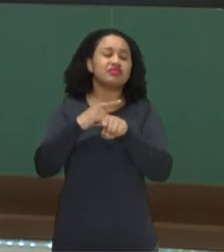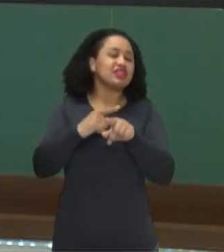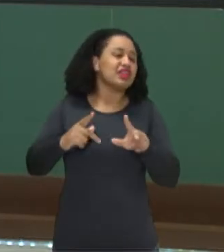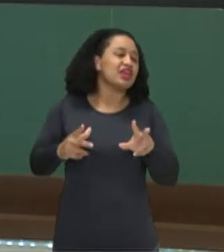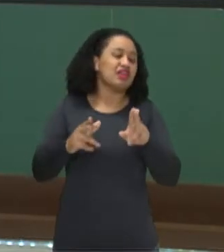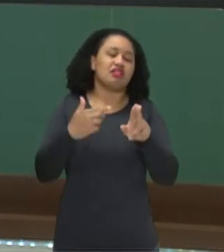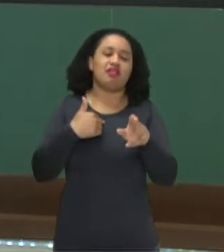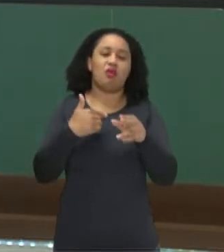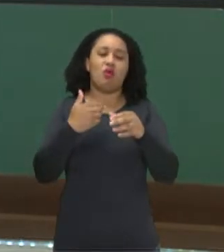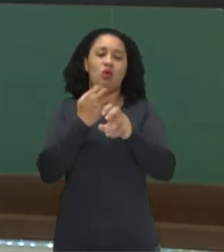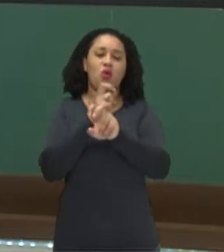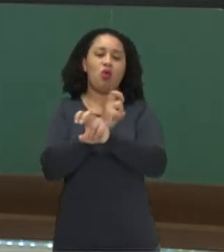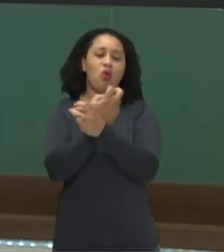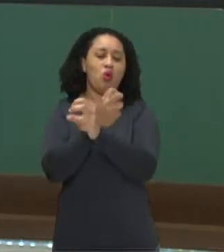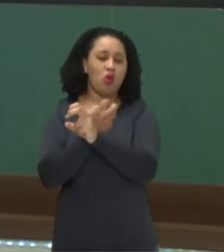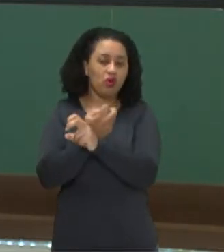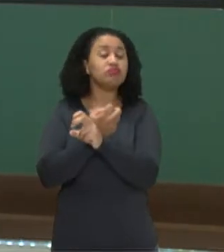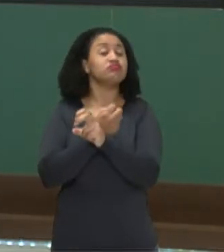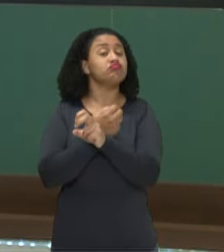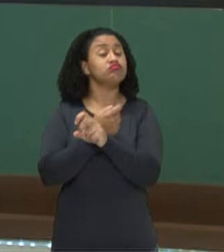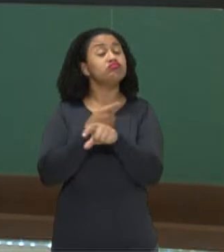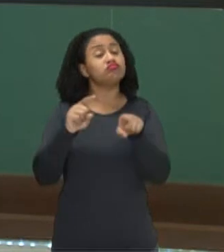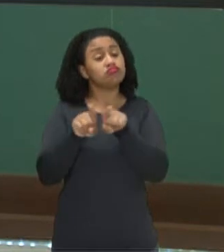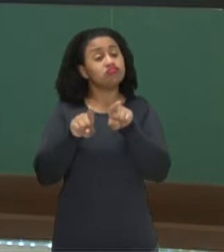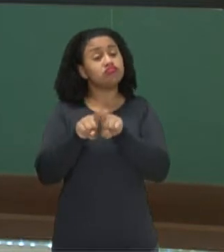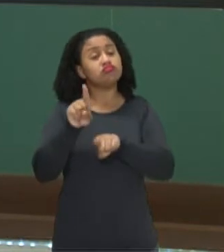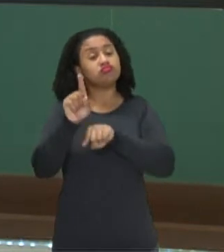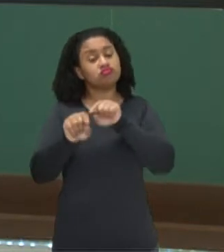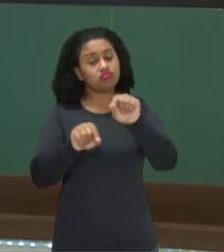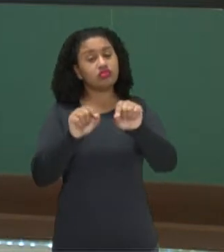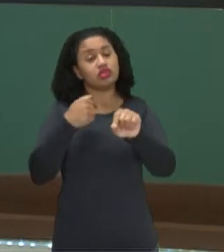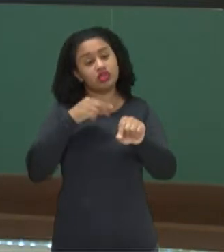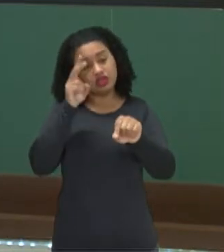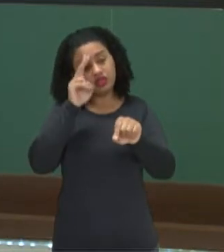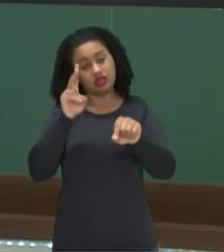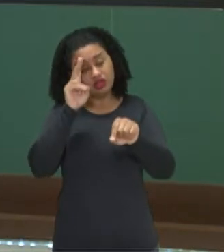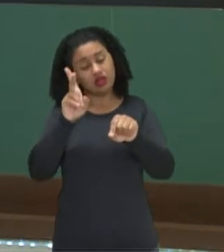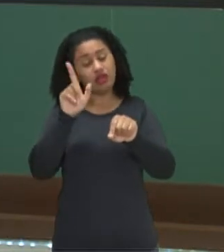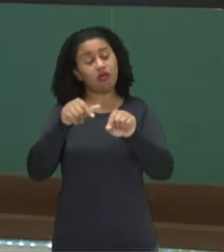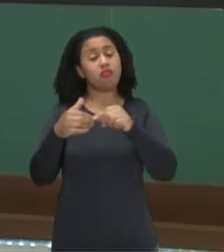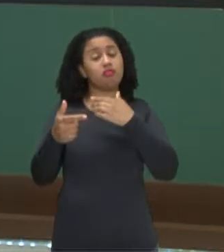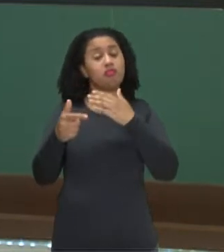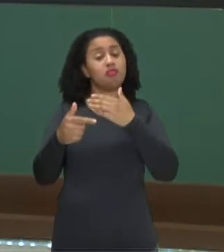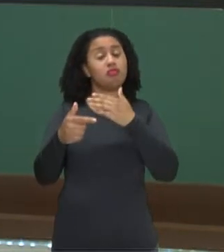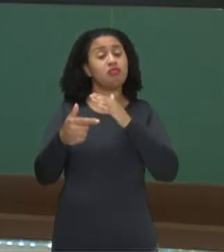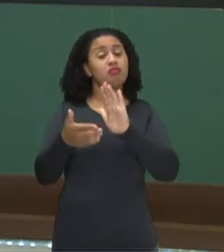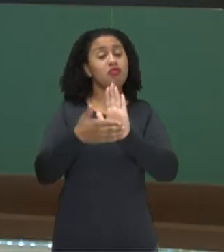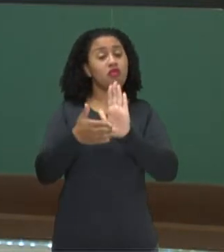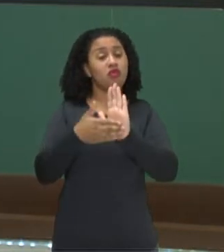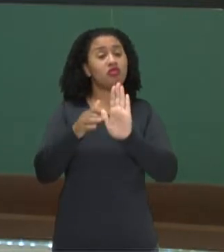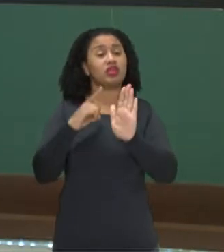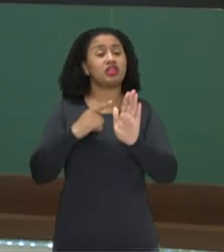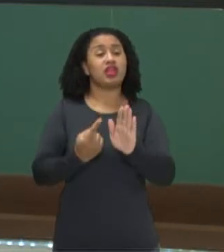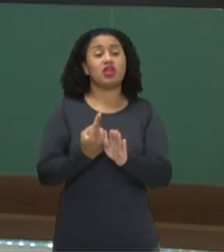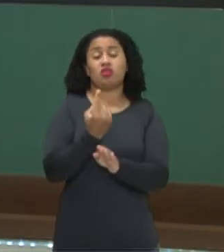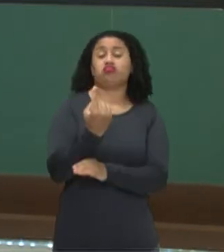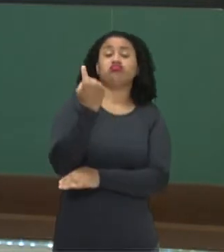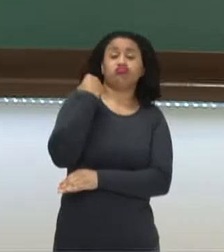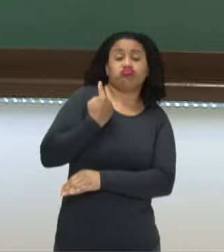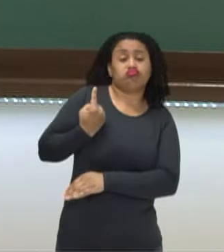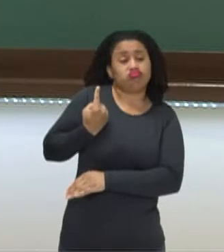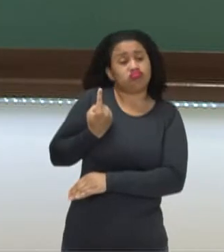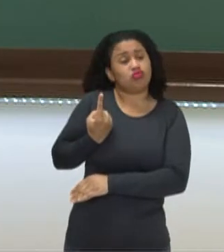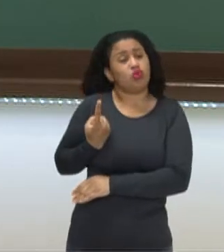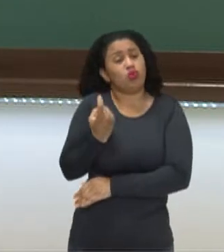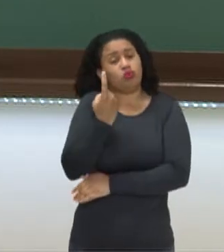composição óssea e isso, mais uma vez, né, frisando aqui, prova aí que nós temos um ancestral comum.